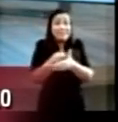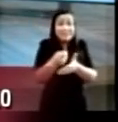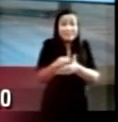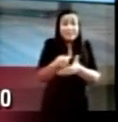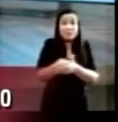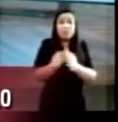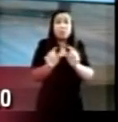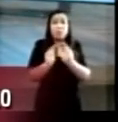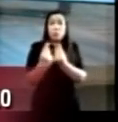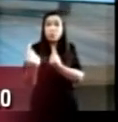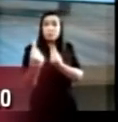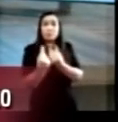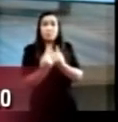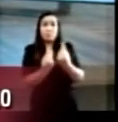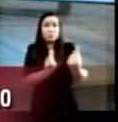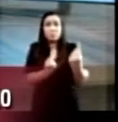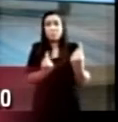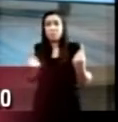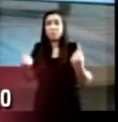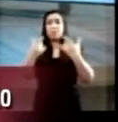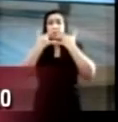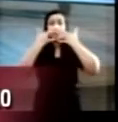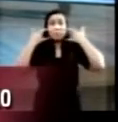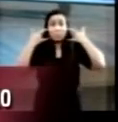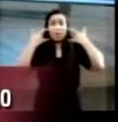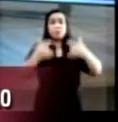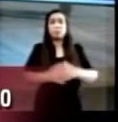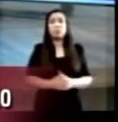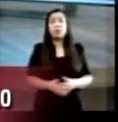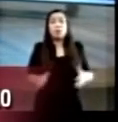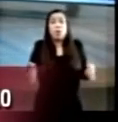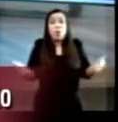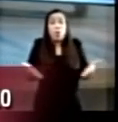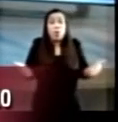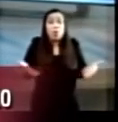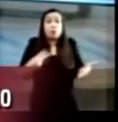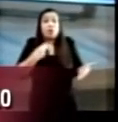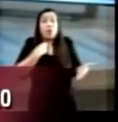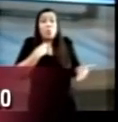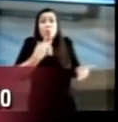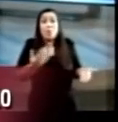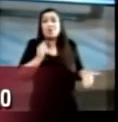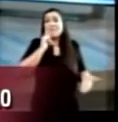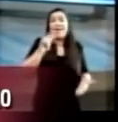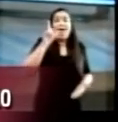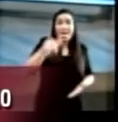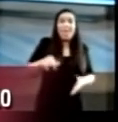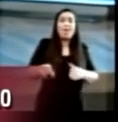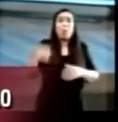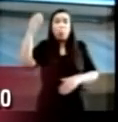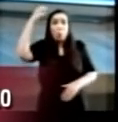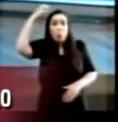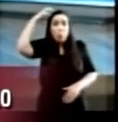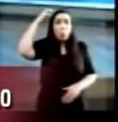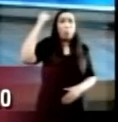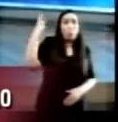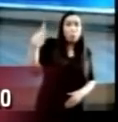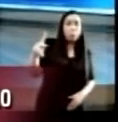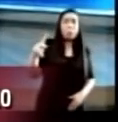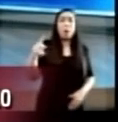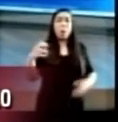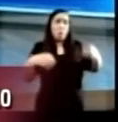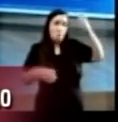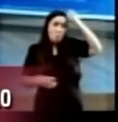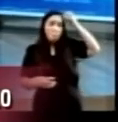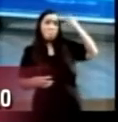o distanciamento, a máscara. Então hoje não pode se culpar os estabelecimentos. Os